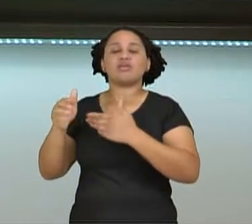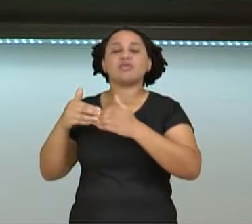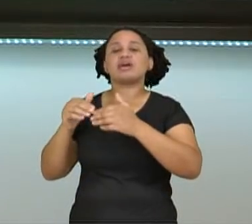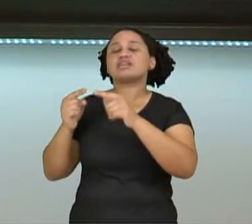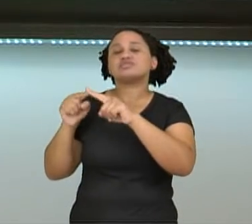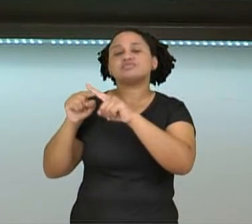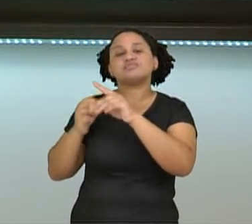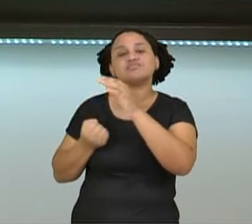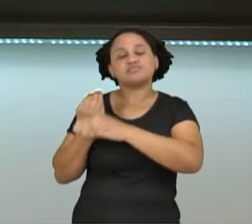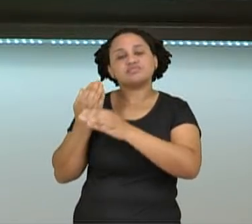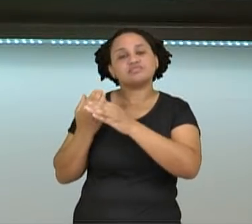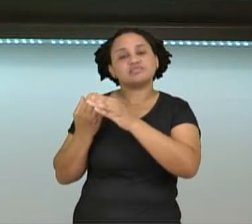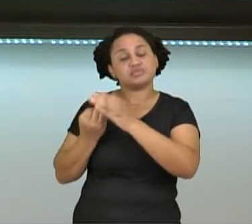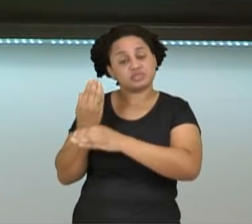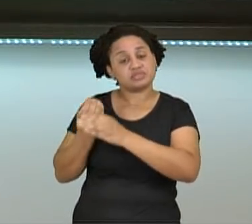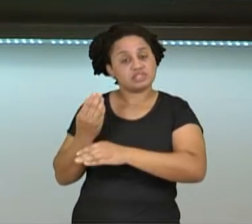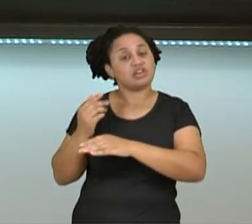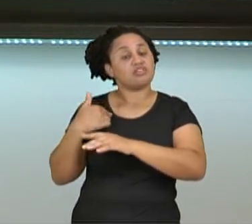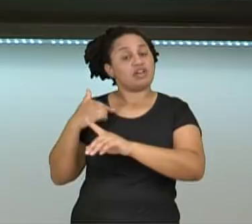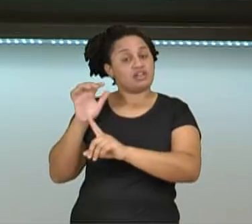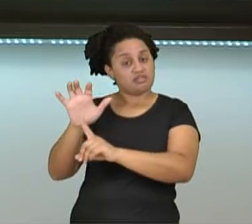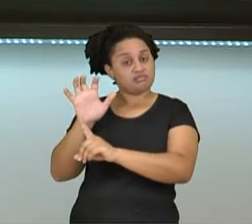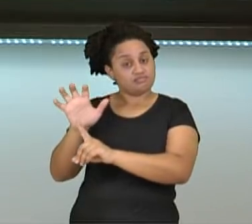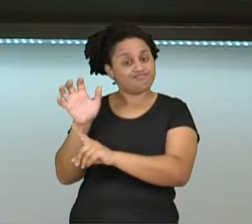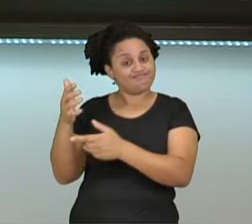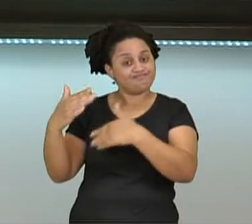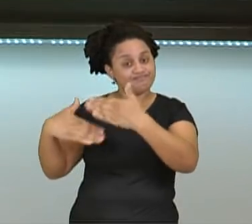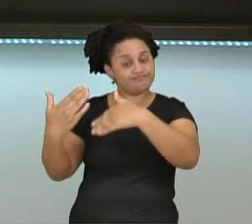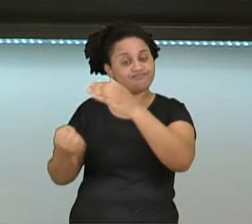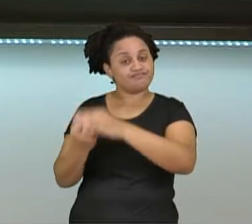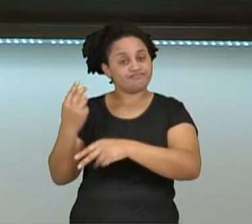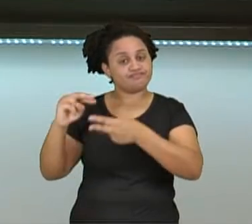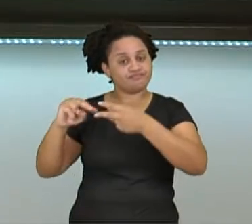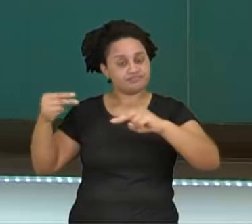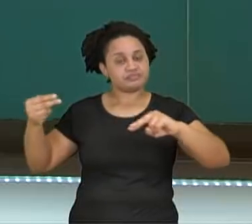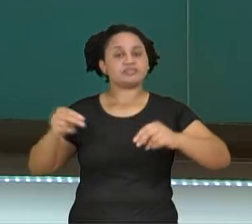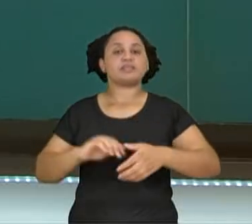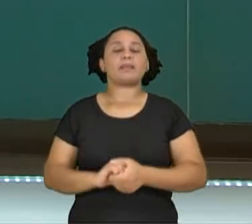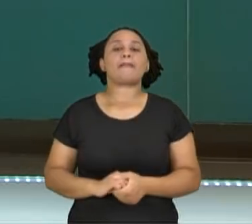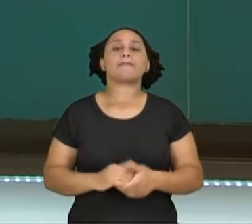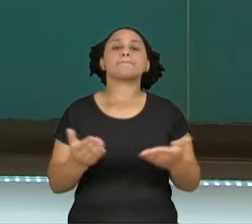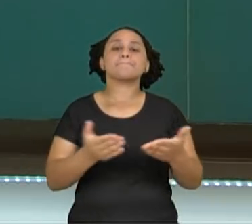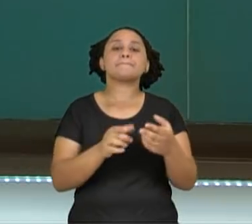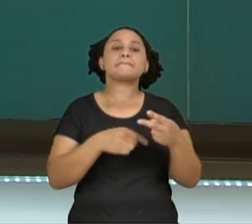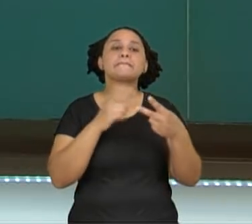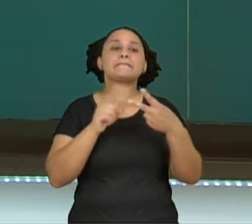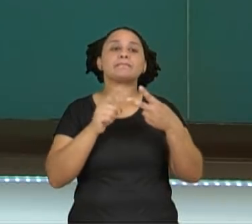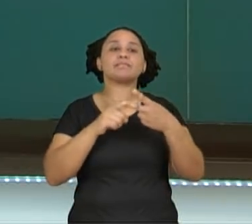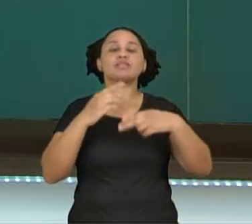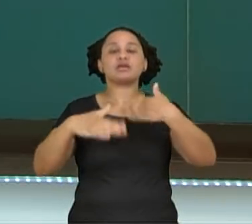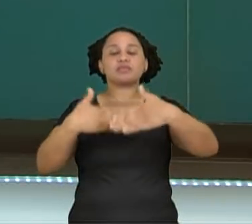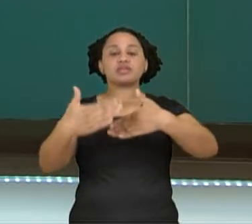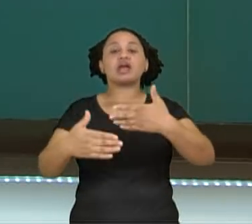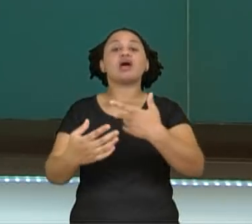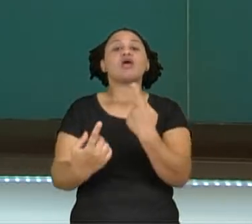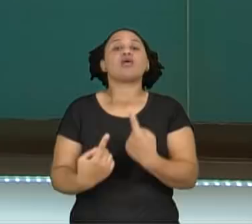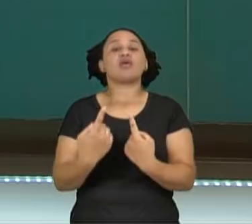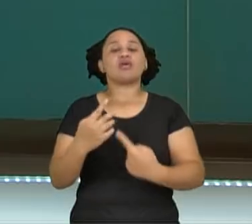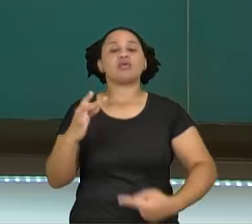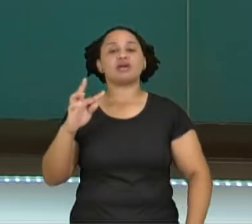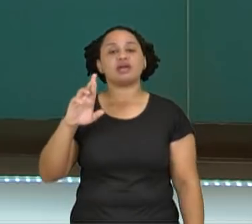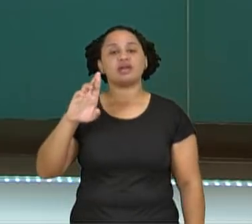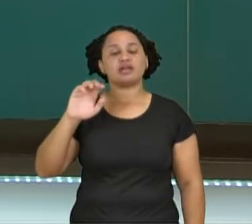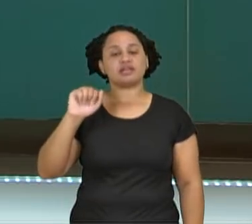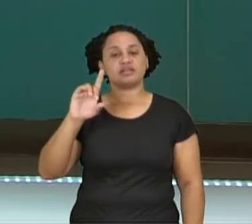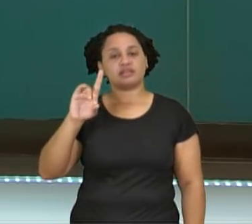de proteínas. Tudo bem? Olha só que interessante. Agora a gente vai para o segundo processo, que é o processo de tradução. O